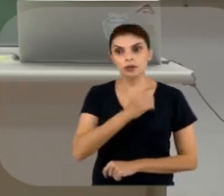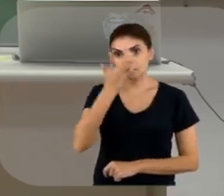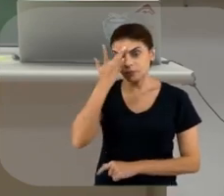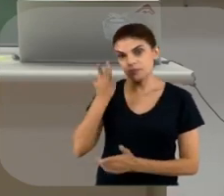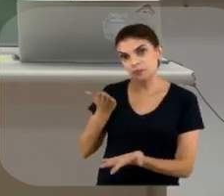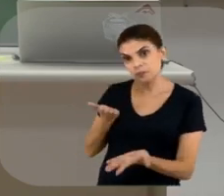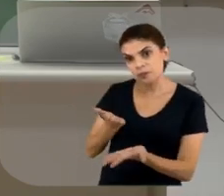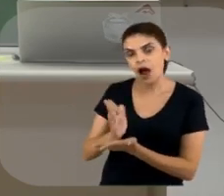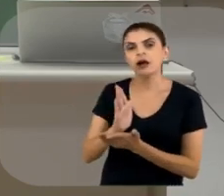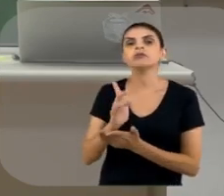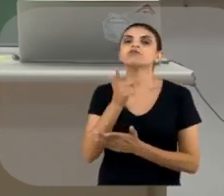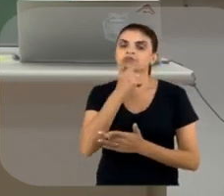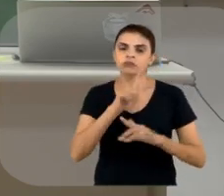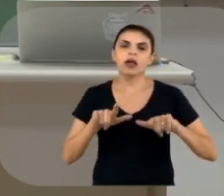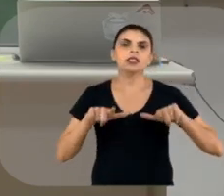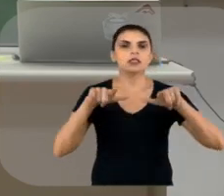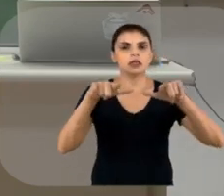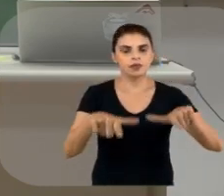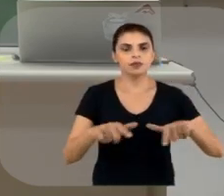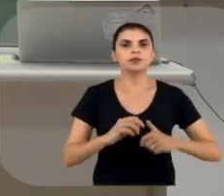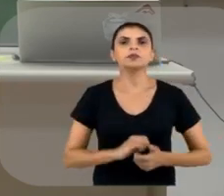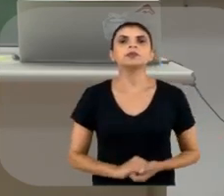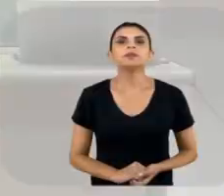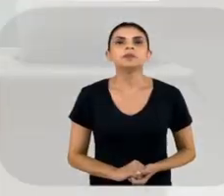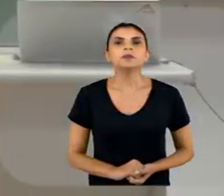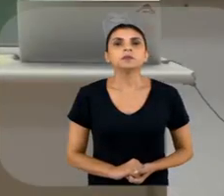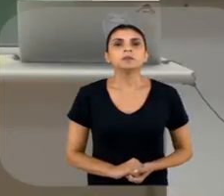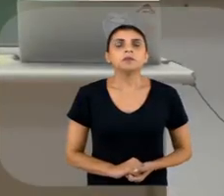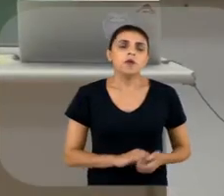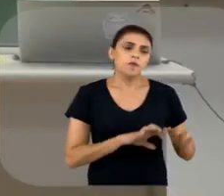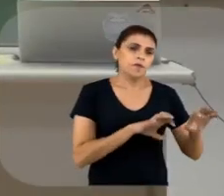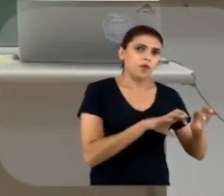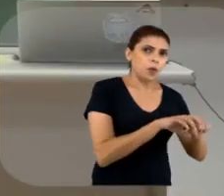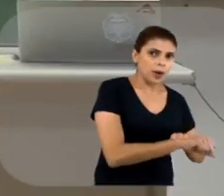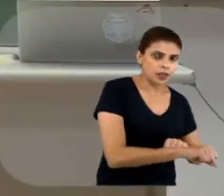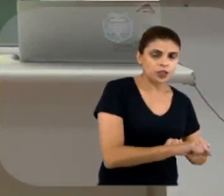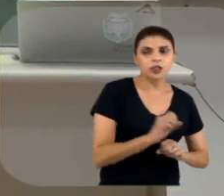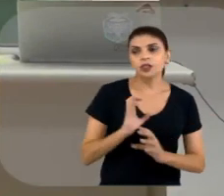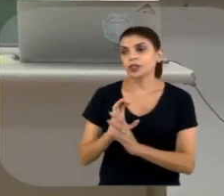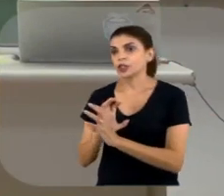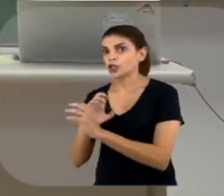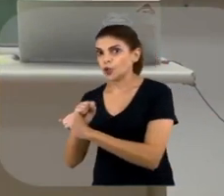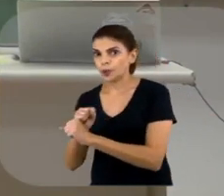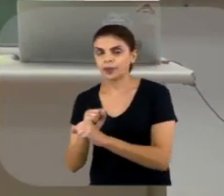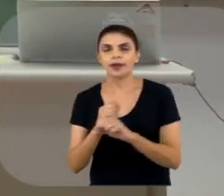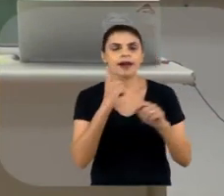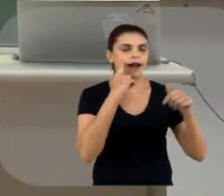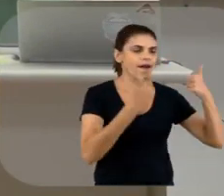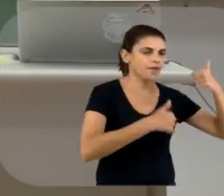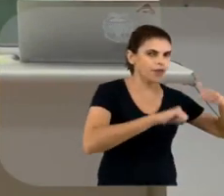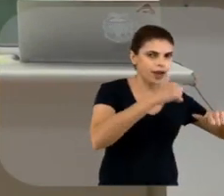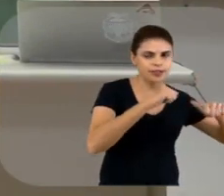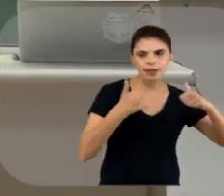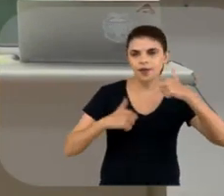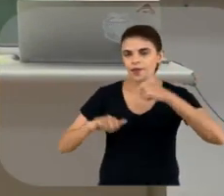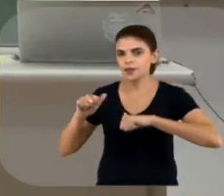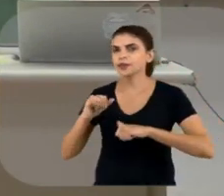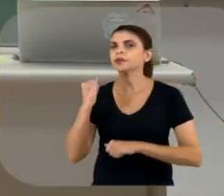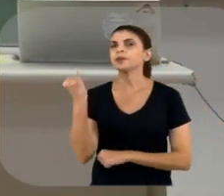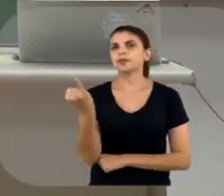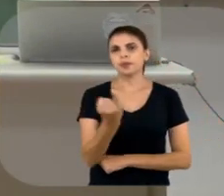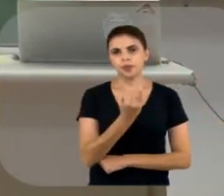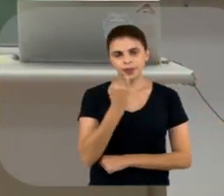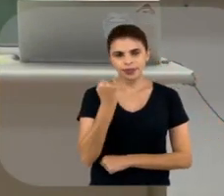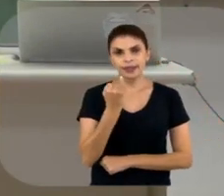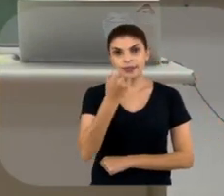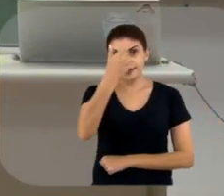para que essa pessoa se certifique naquele curso. Em ambos os tipos, né, de avaliação, é importante que